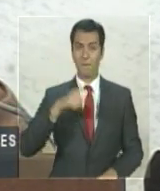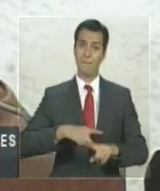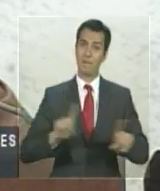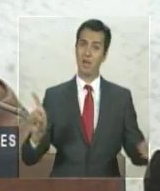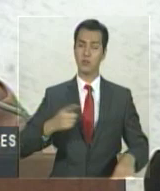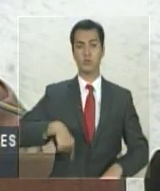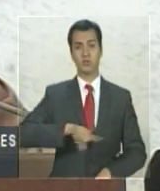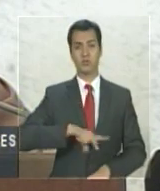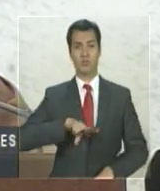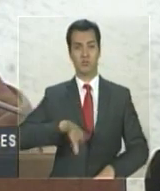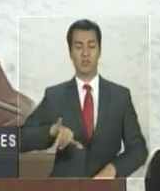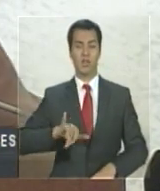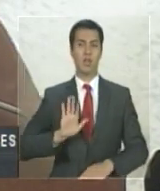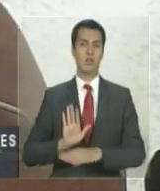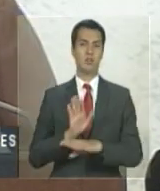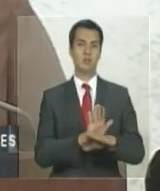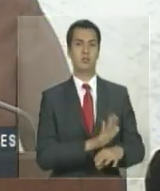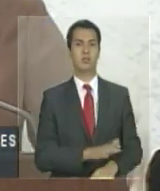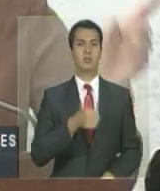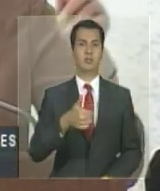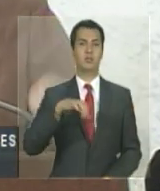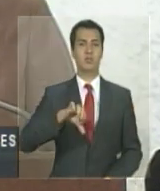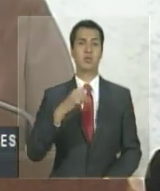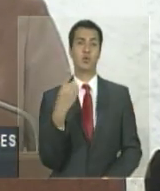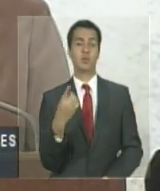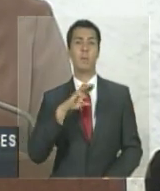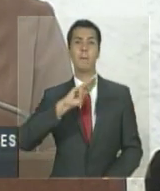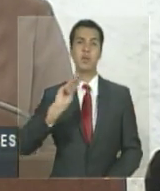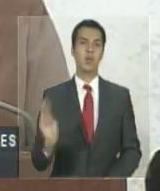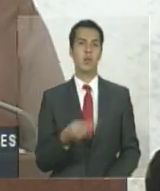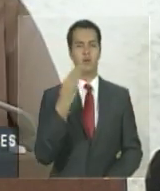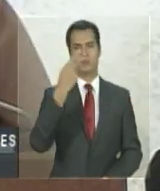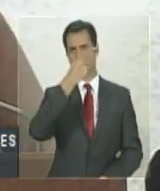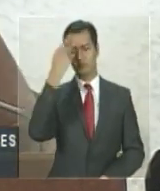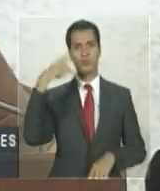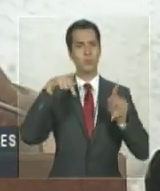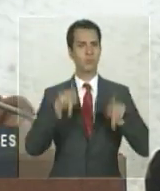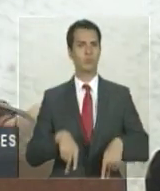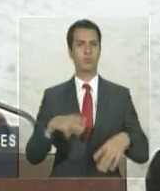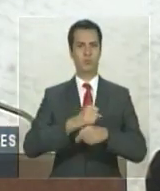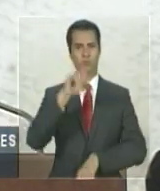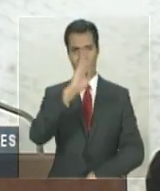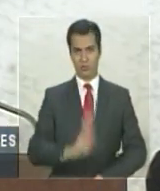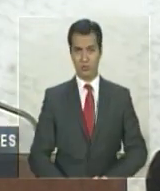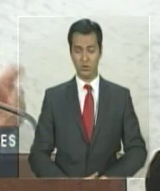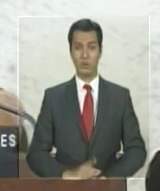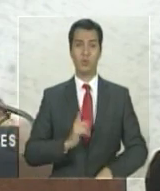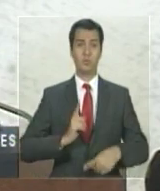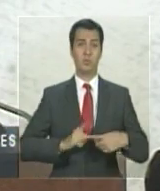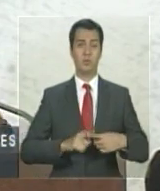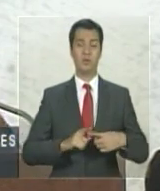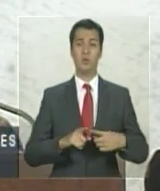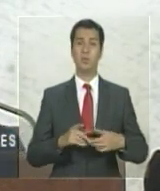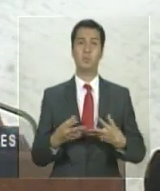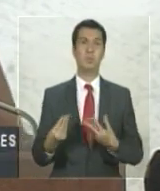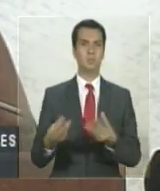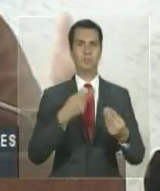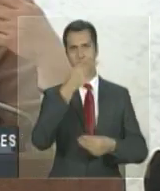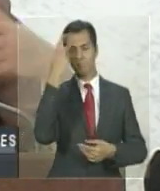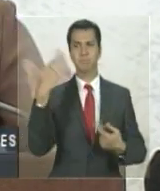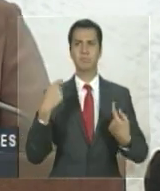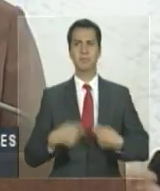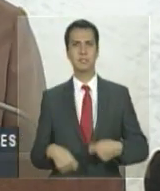juntos, 191 milhões de habitantes, porque a demanda por esses equipamentos, por cimento, como eu